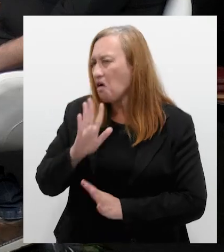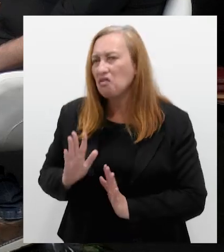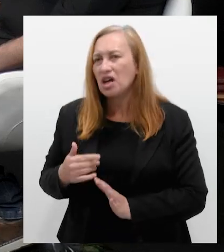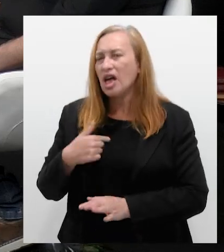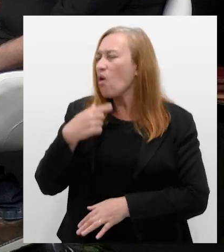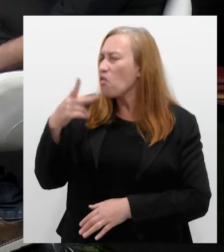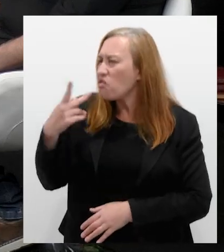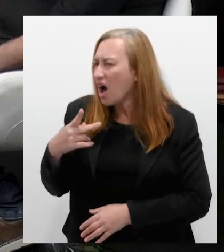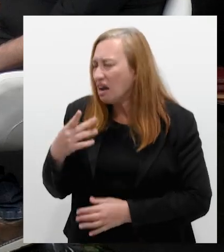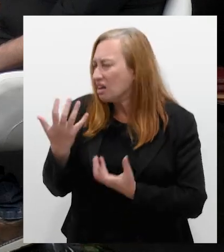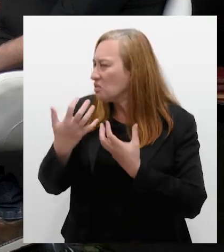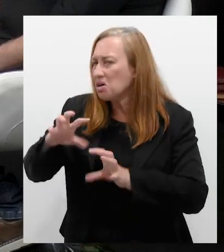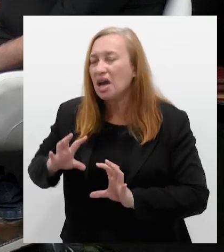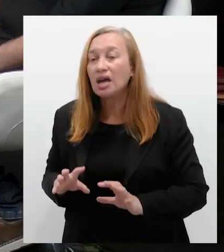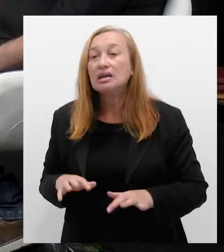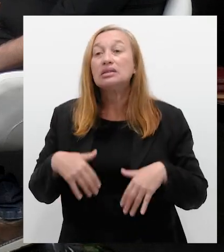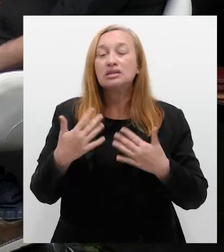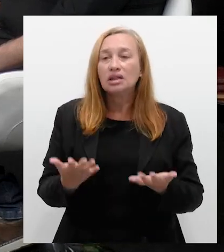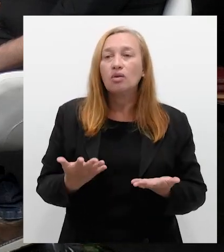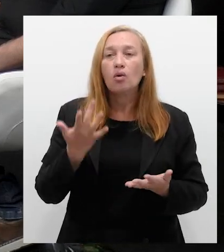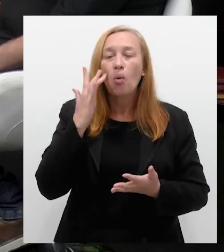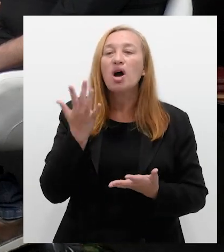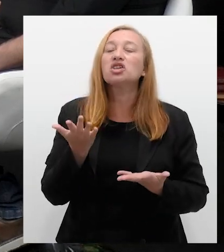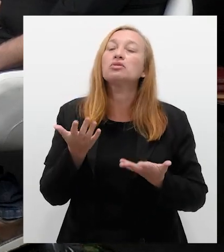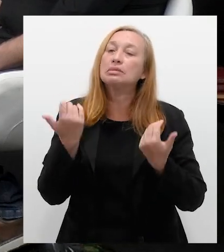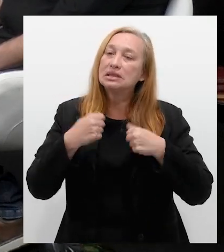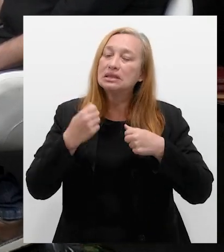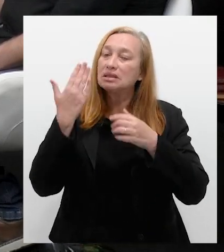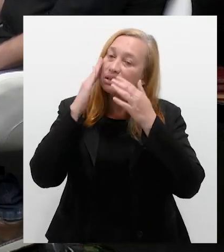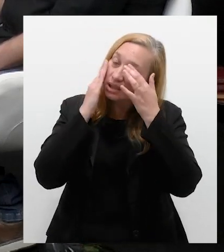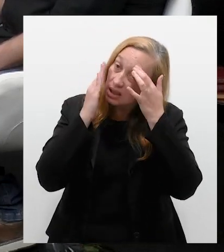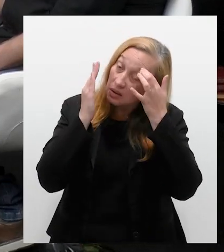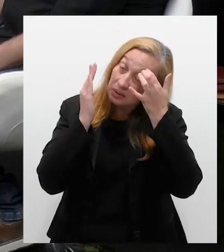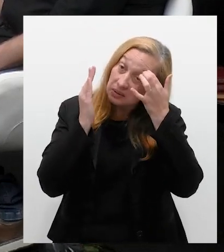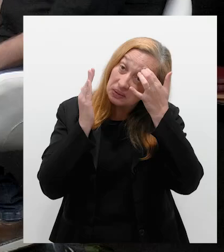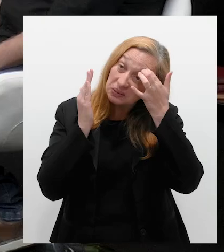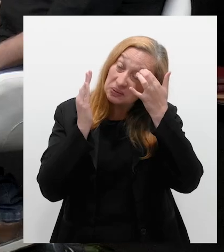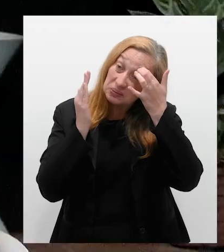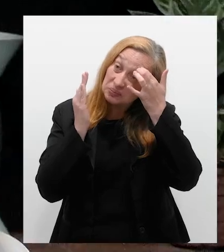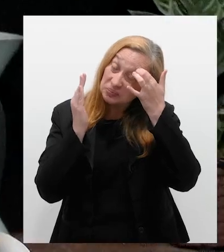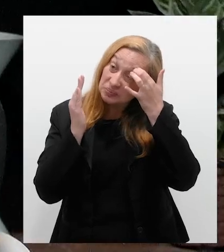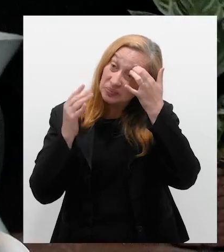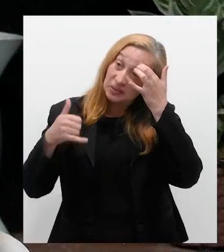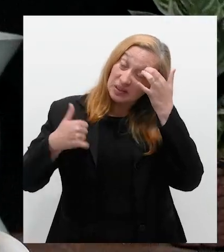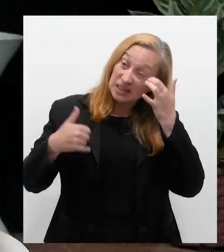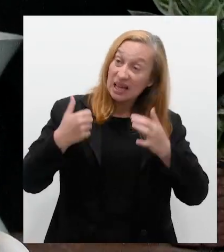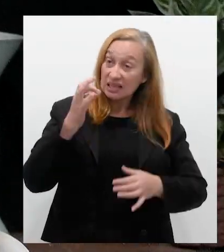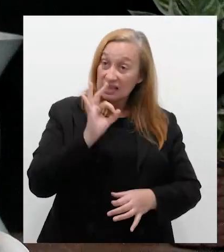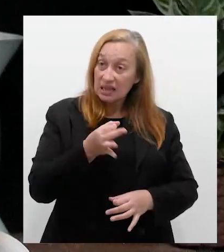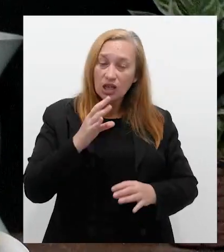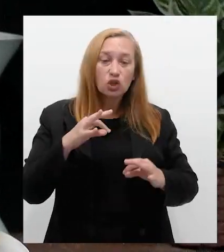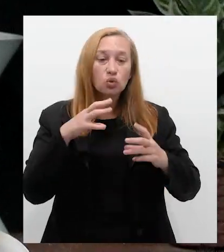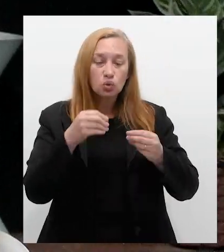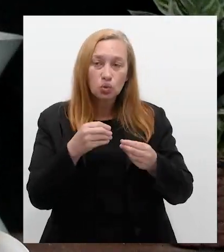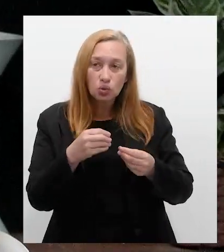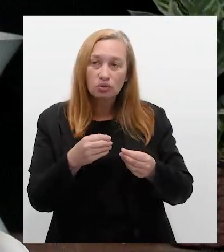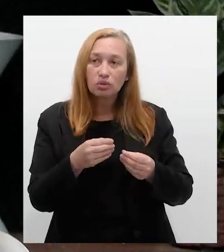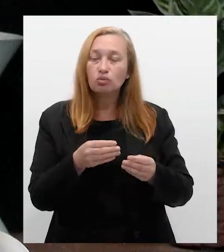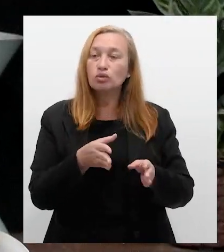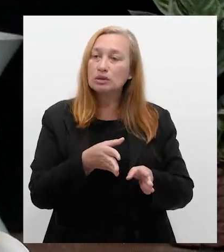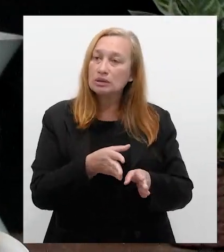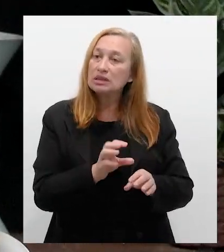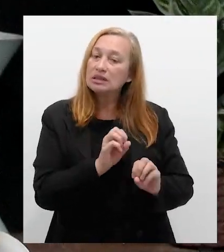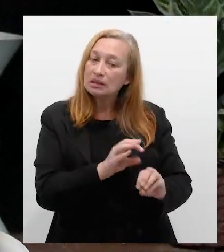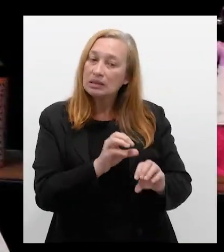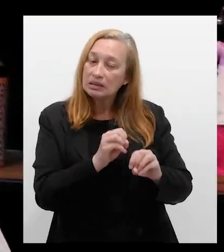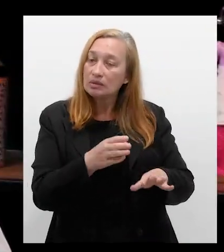então eu falo, mas ele não quer. Então, assim, eu acho que a gente tem que entender que até uma determinada idade, né, tudo é uma questão de